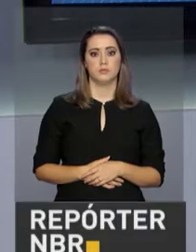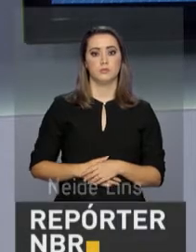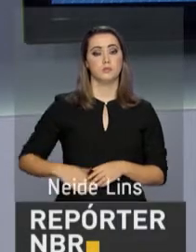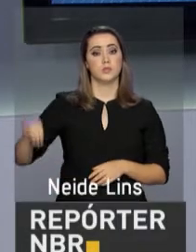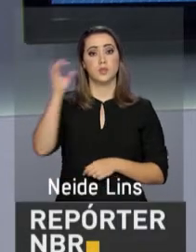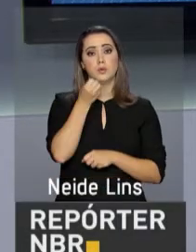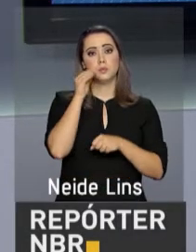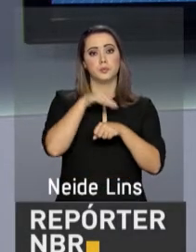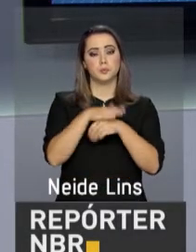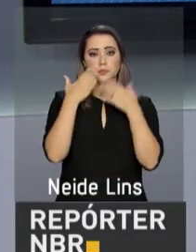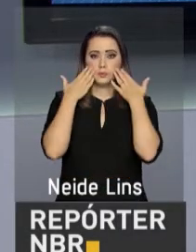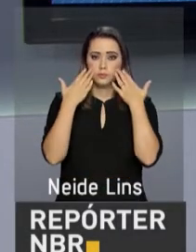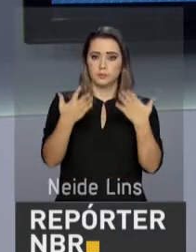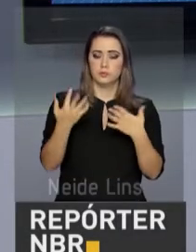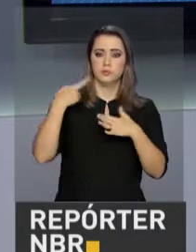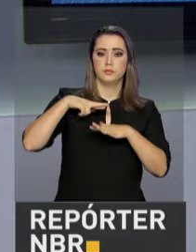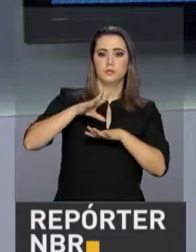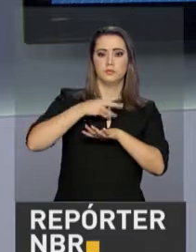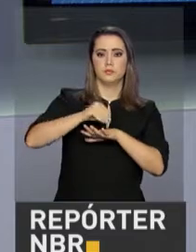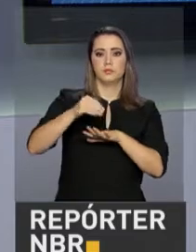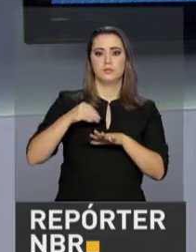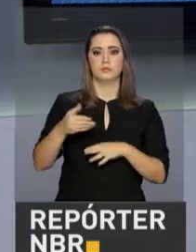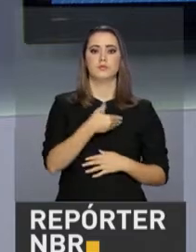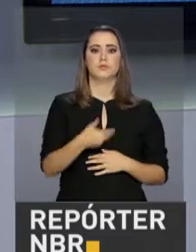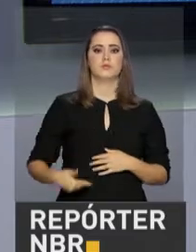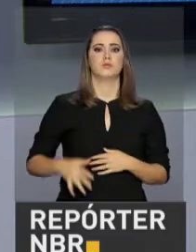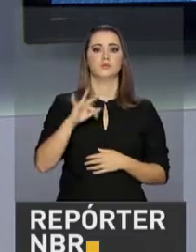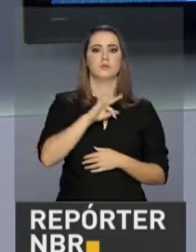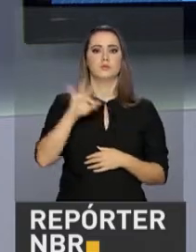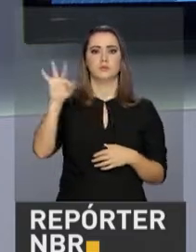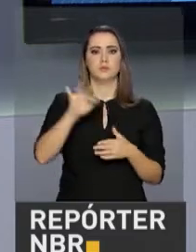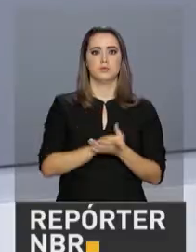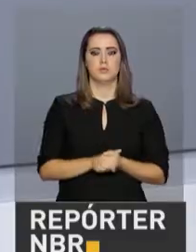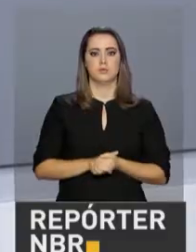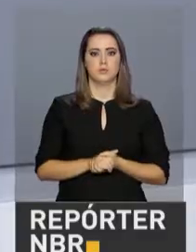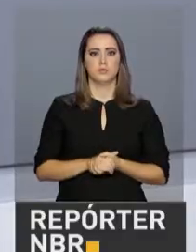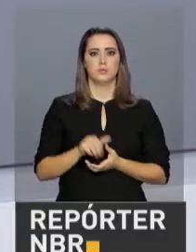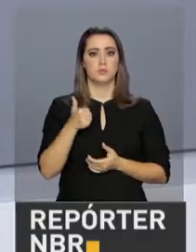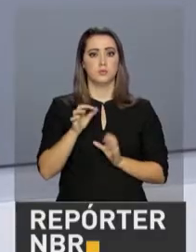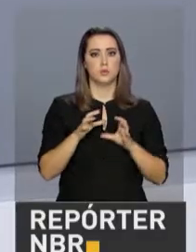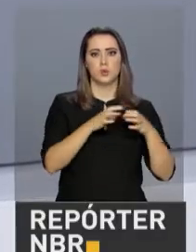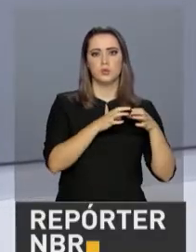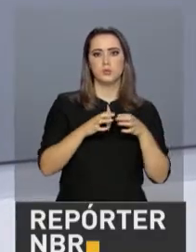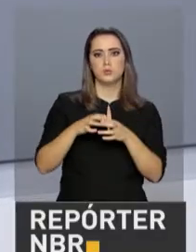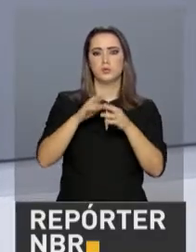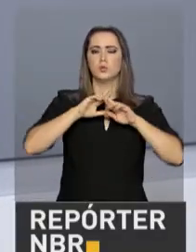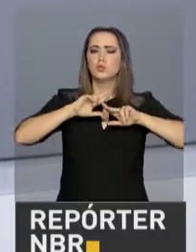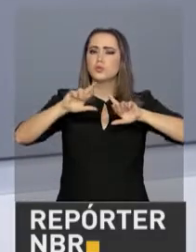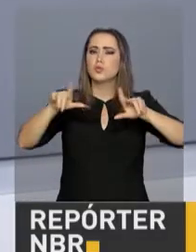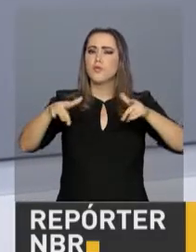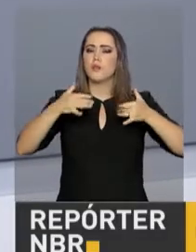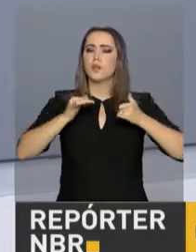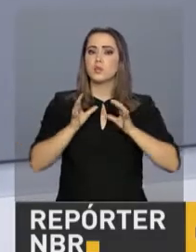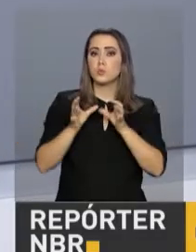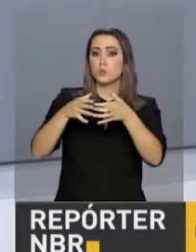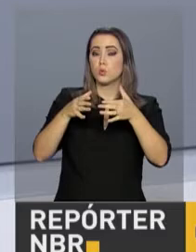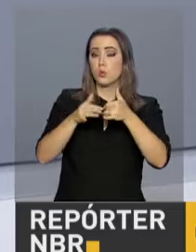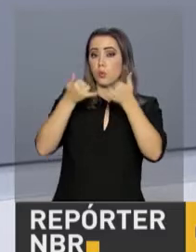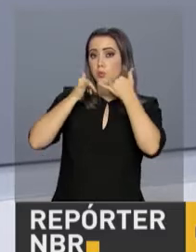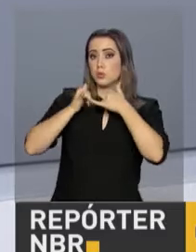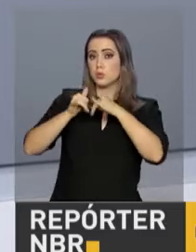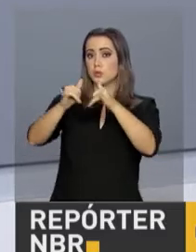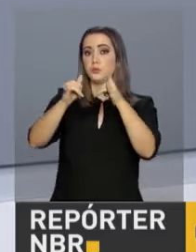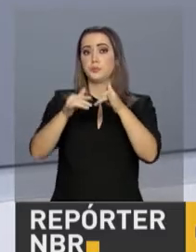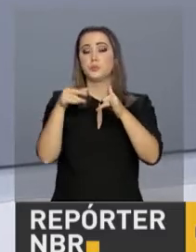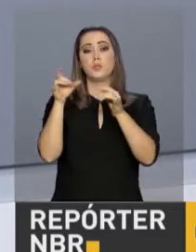Olá, boa noite. Começa agora o repórter NBR com as notícias do governo federal. 11 lotes de dezenas de linhas de transmissão de